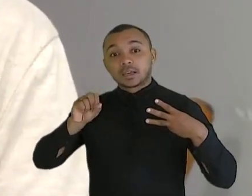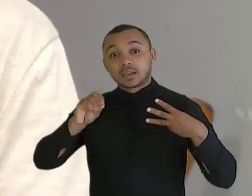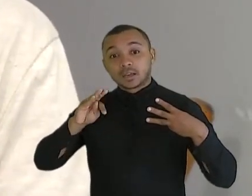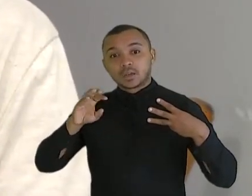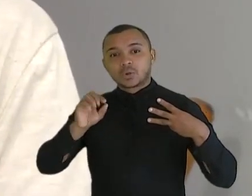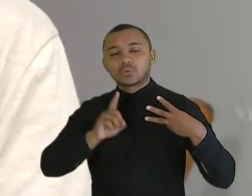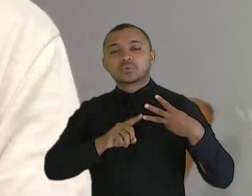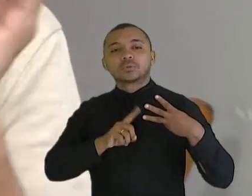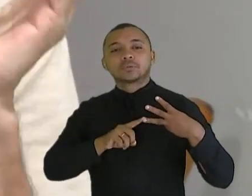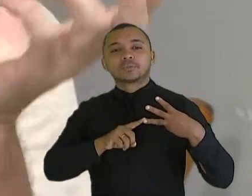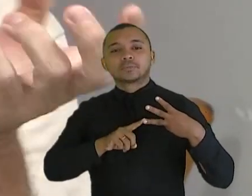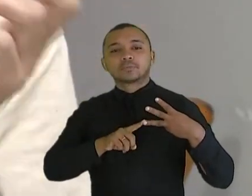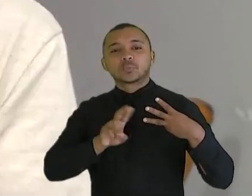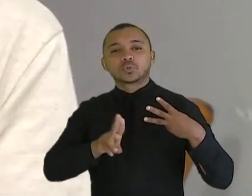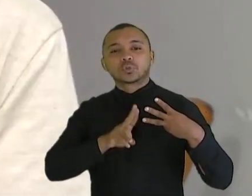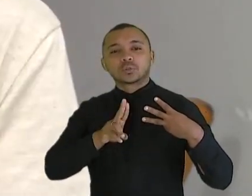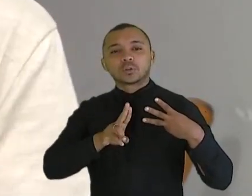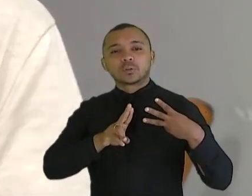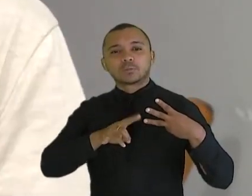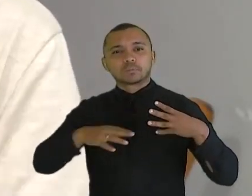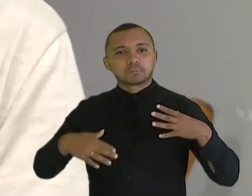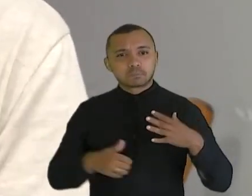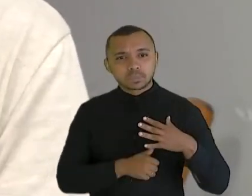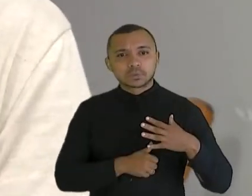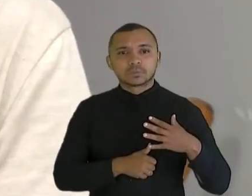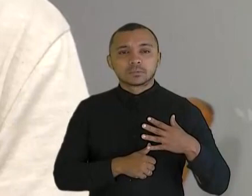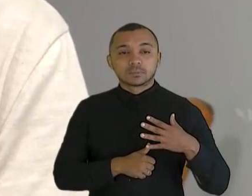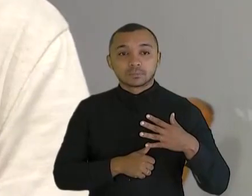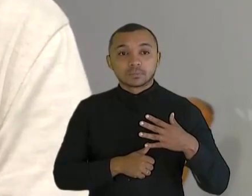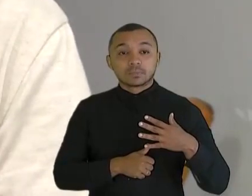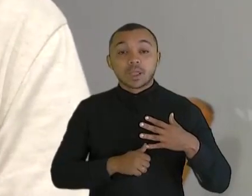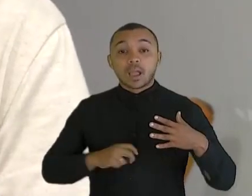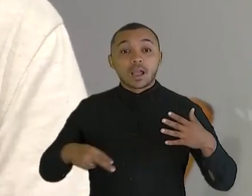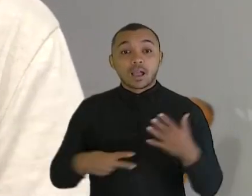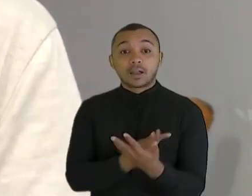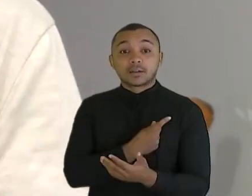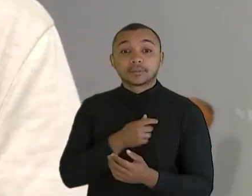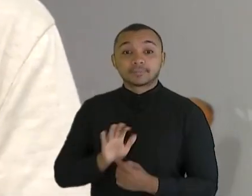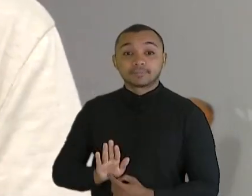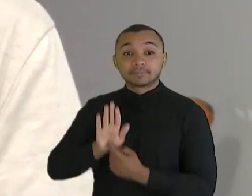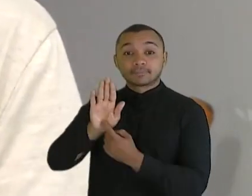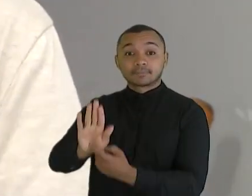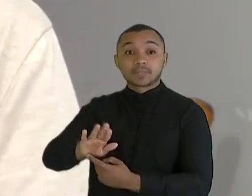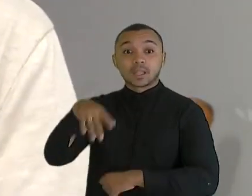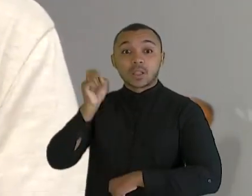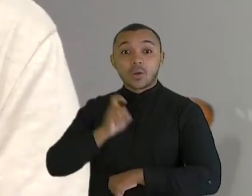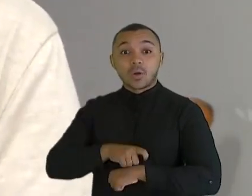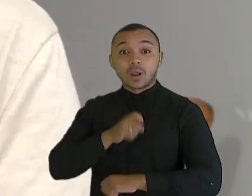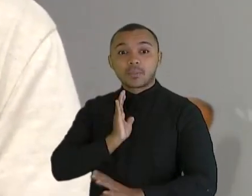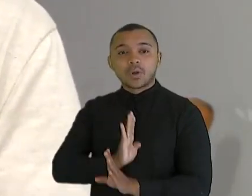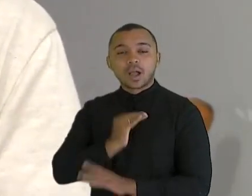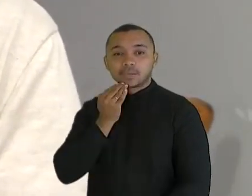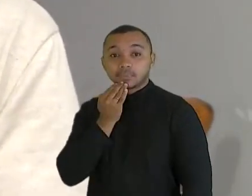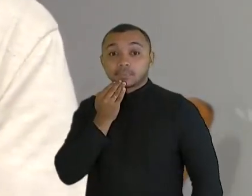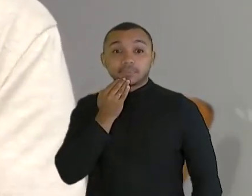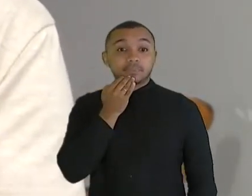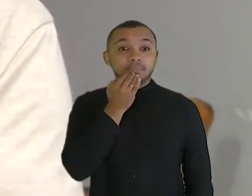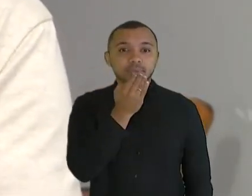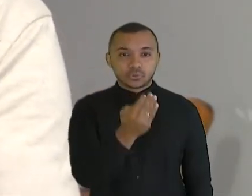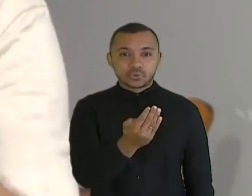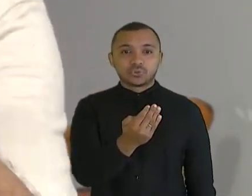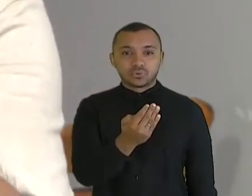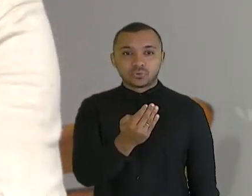assaltante. Que por azar delas, ele aparece no momento que ela faz um pedido, e aí